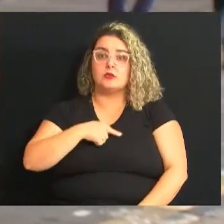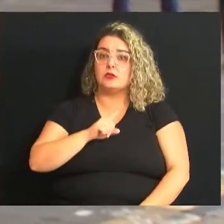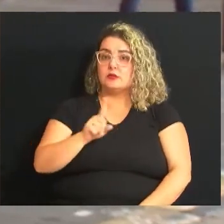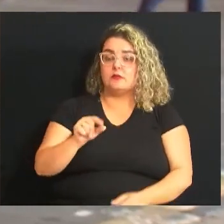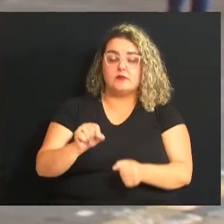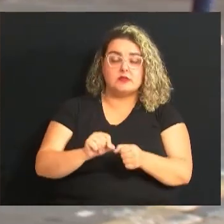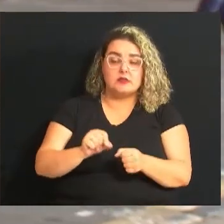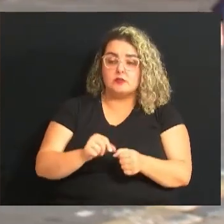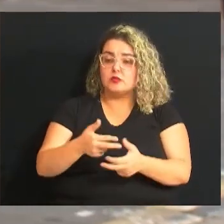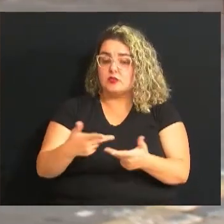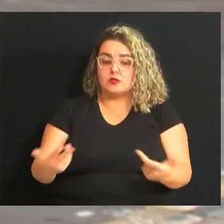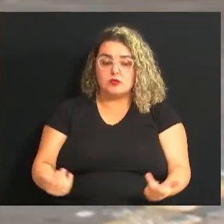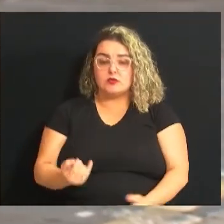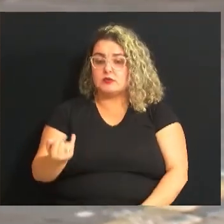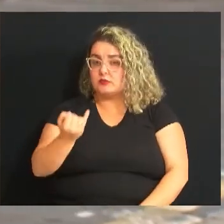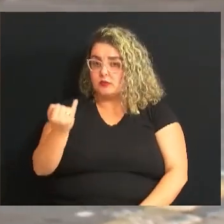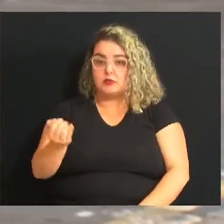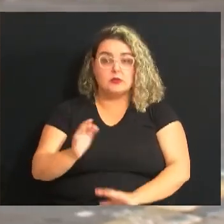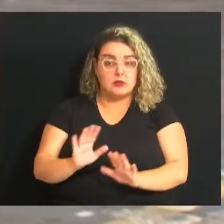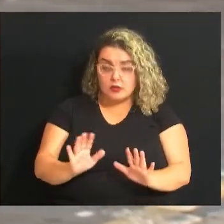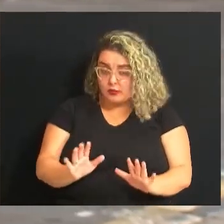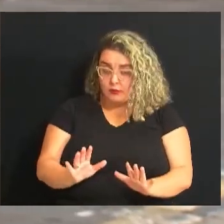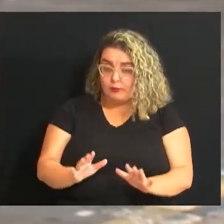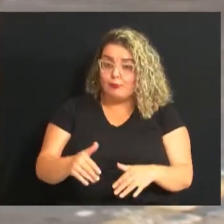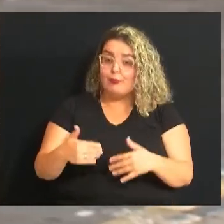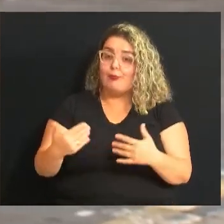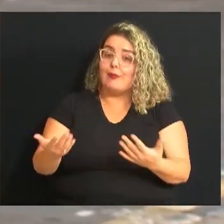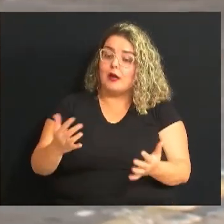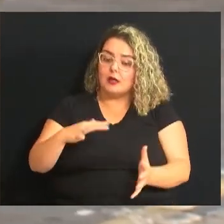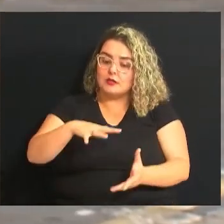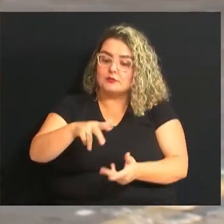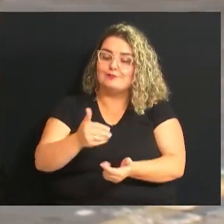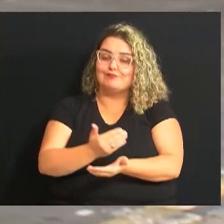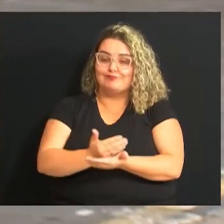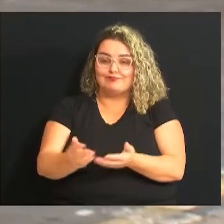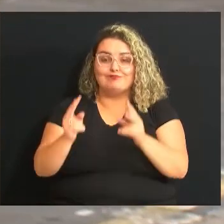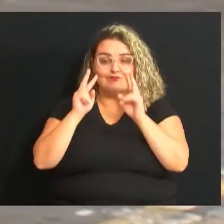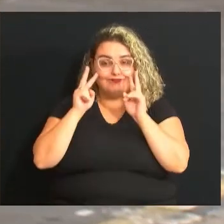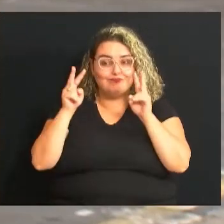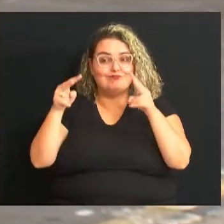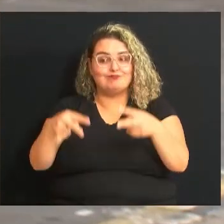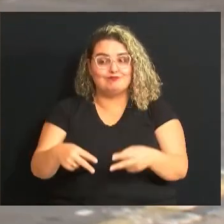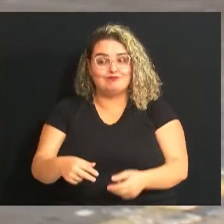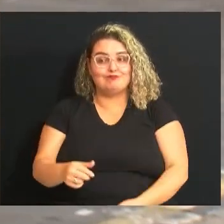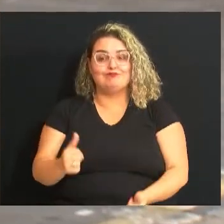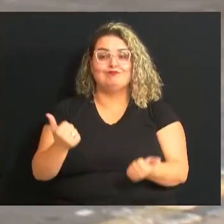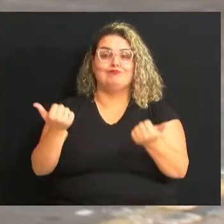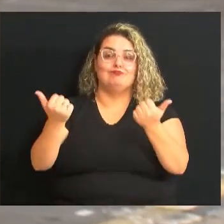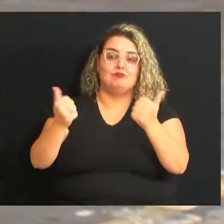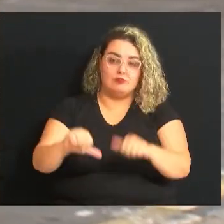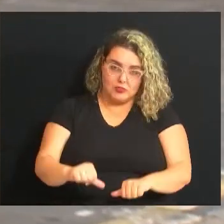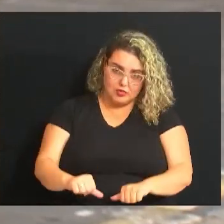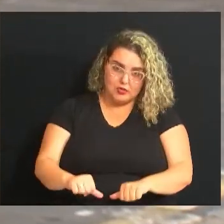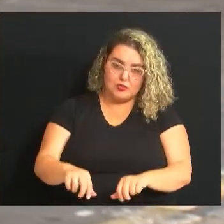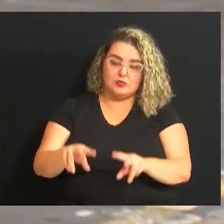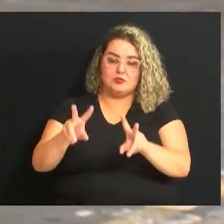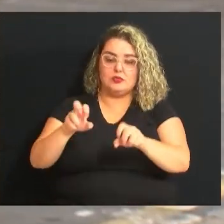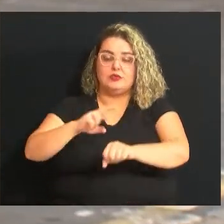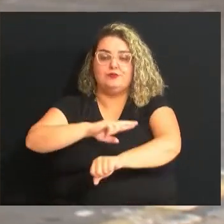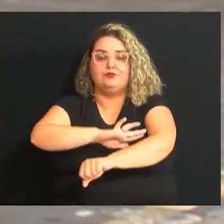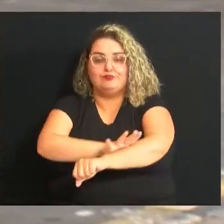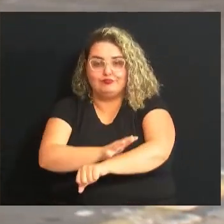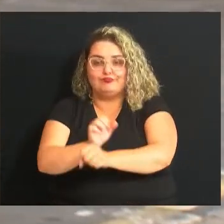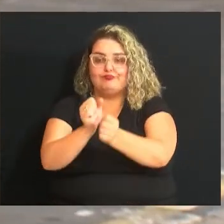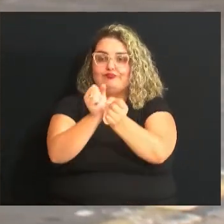fez coisas necessárias, a cidade deixou de fazer coisas necessárias, mas o mundo passou a ter uma visão pior sobre o tema